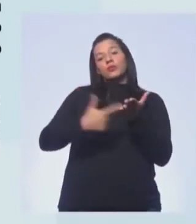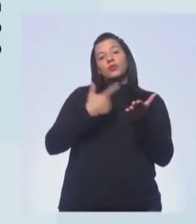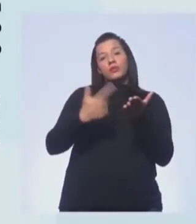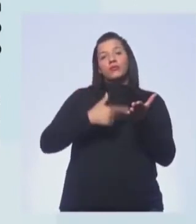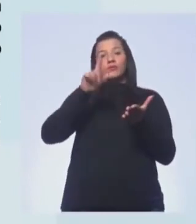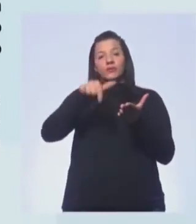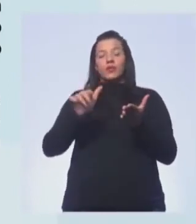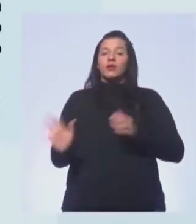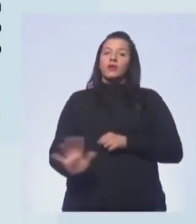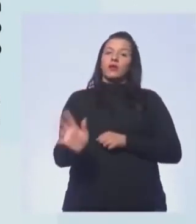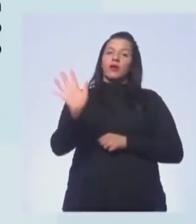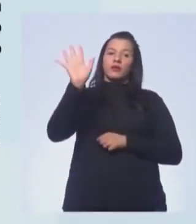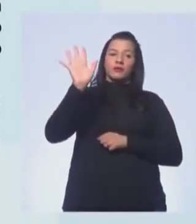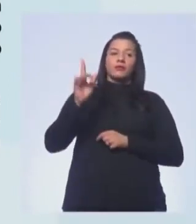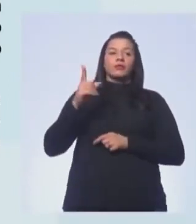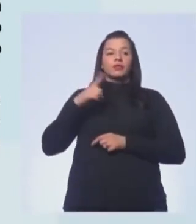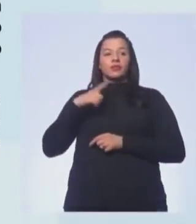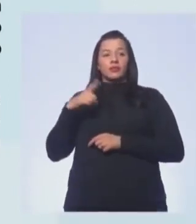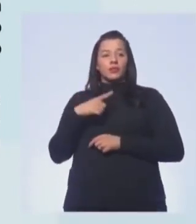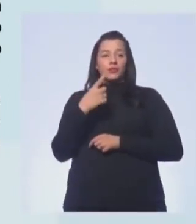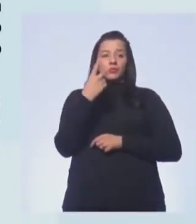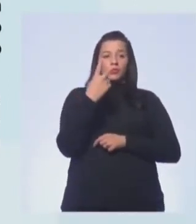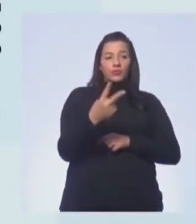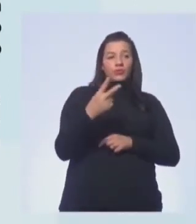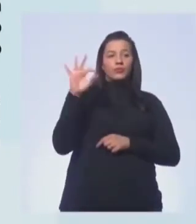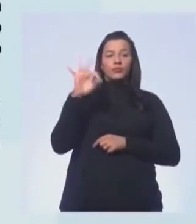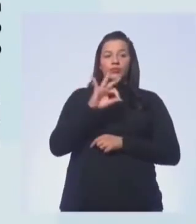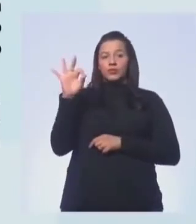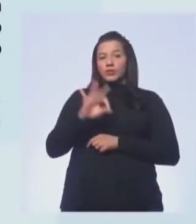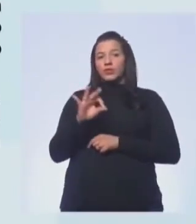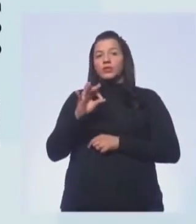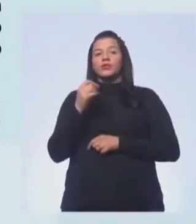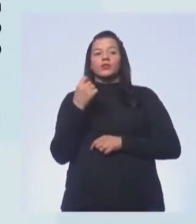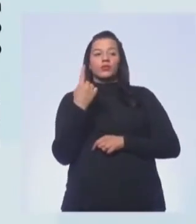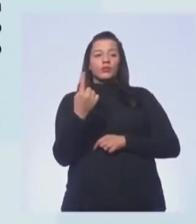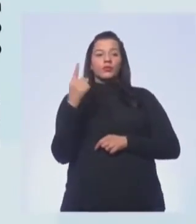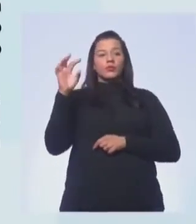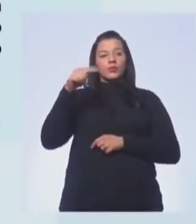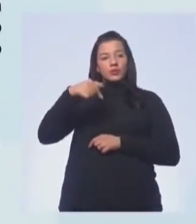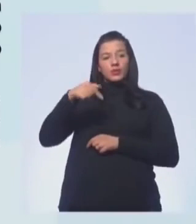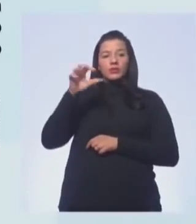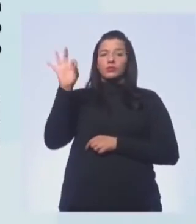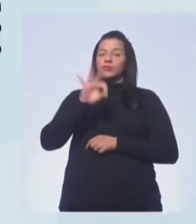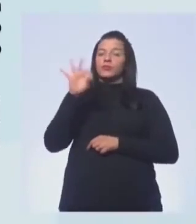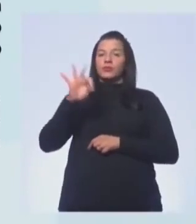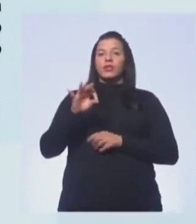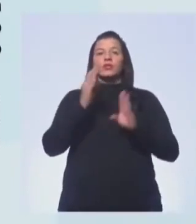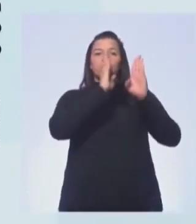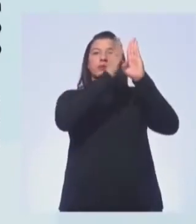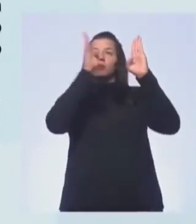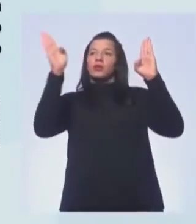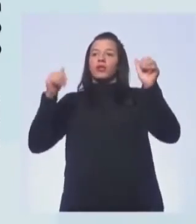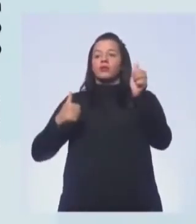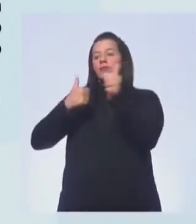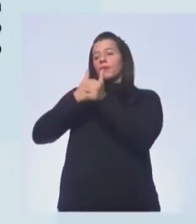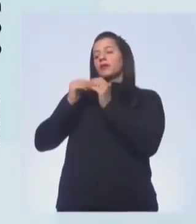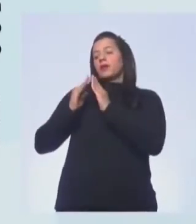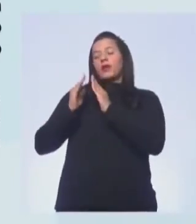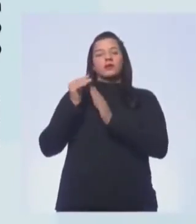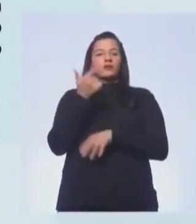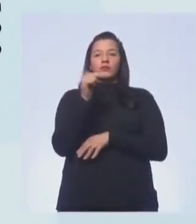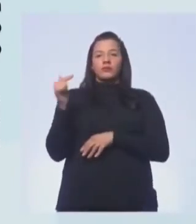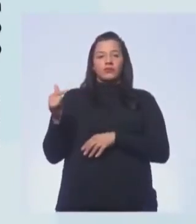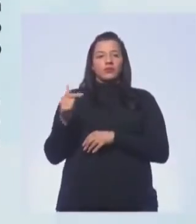caros. E 7% dos leitores e 2% dos não leitores não leram porque não há biblioteca por perto. Isso é um dado triste. E aí eu